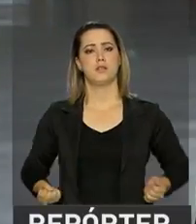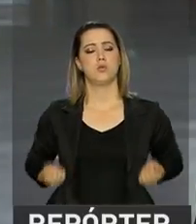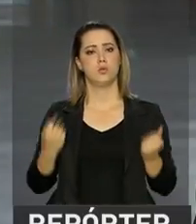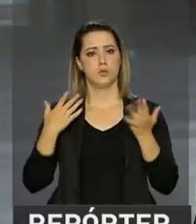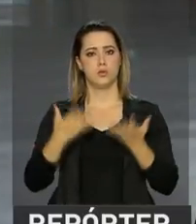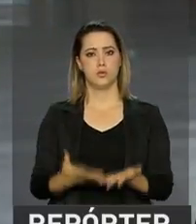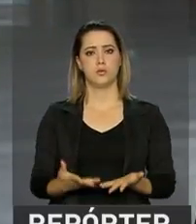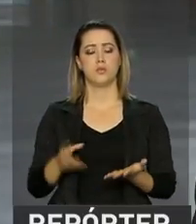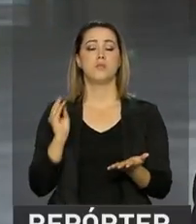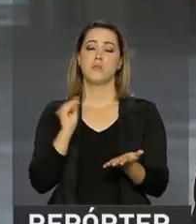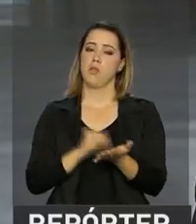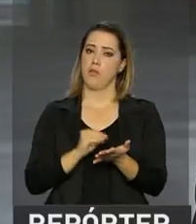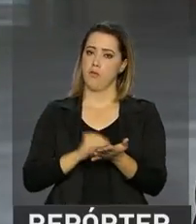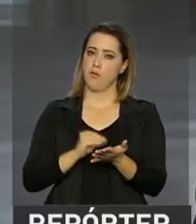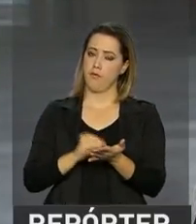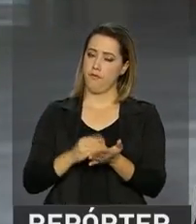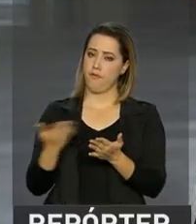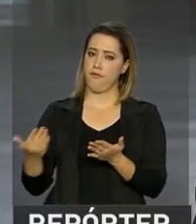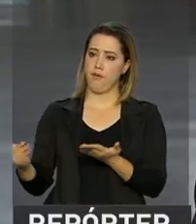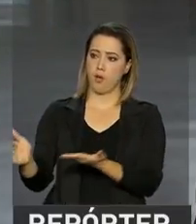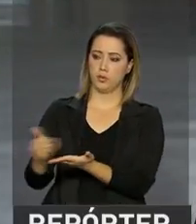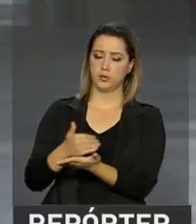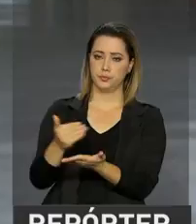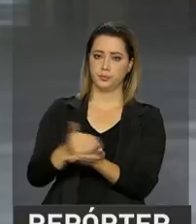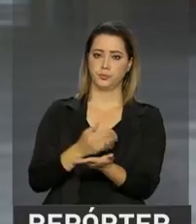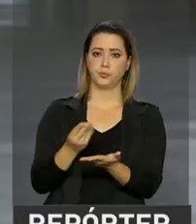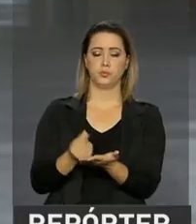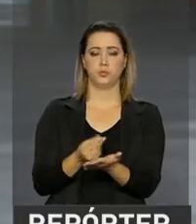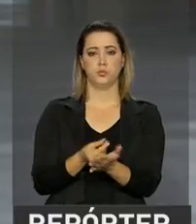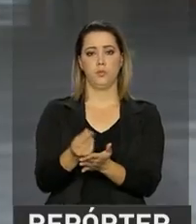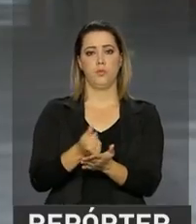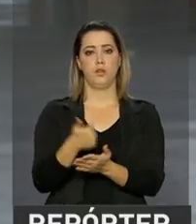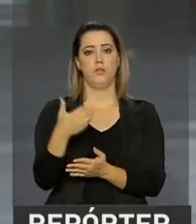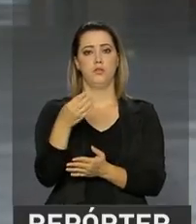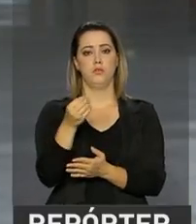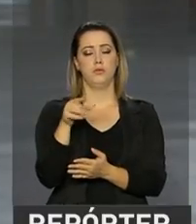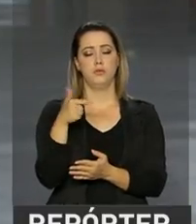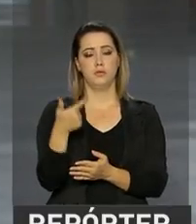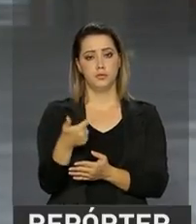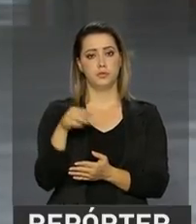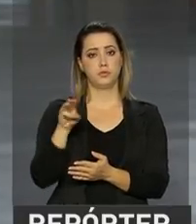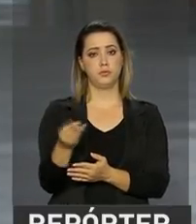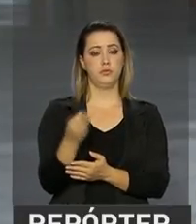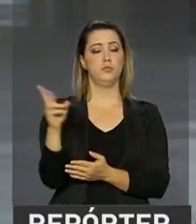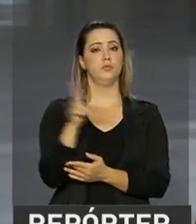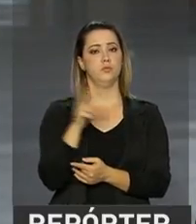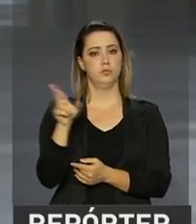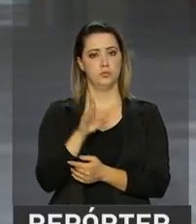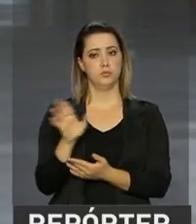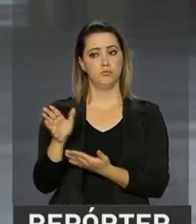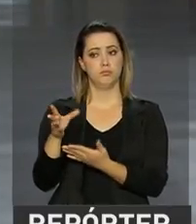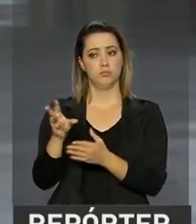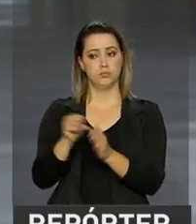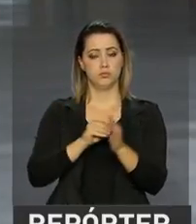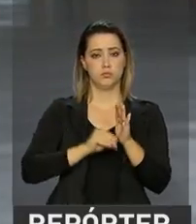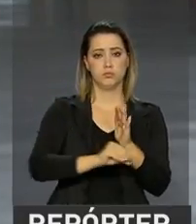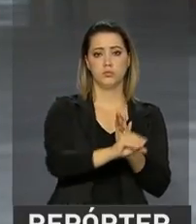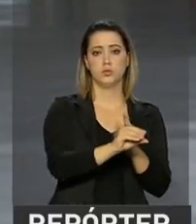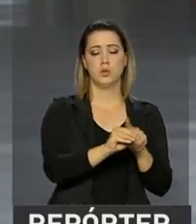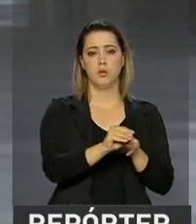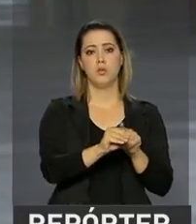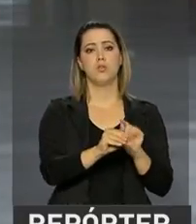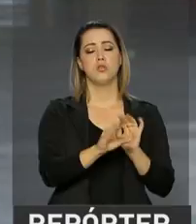previsão de receita, estes recursos, 102 milhões e 300 mil reais, foram retirados de